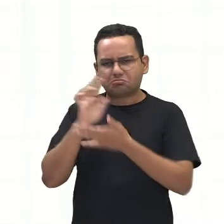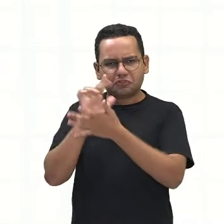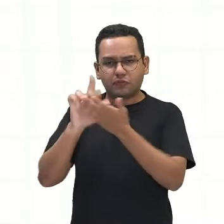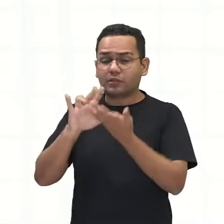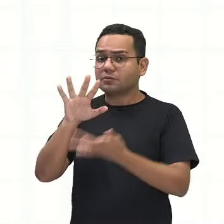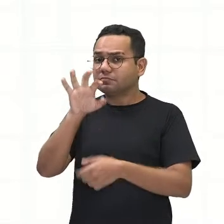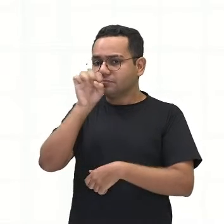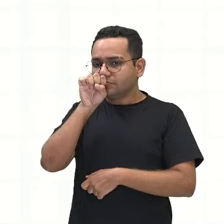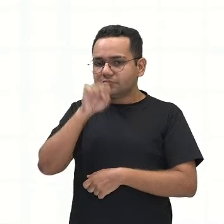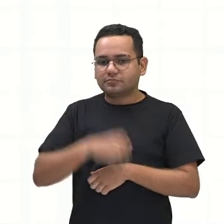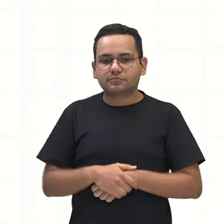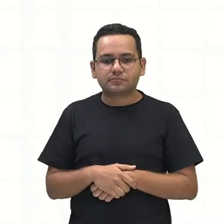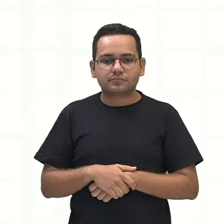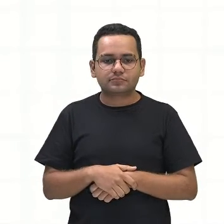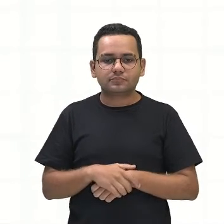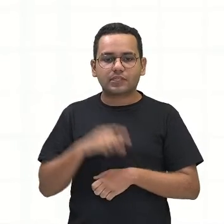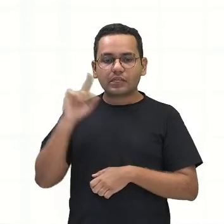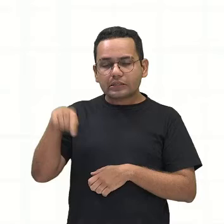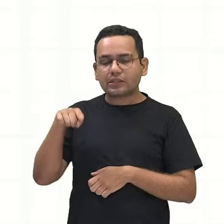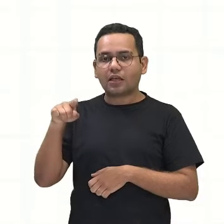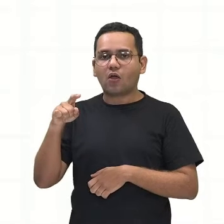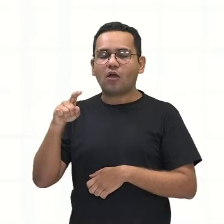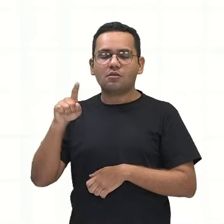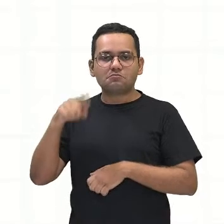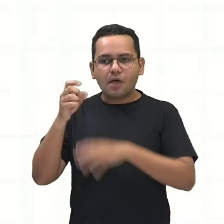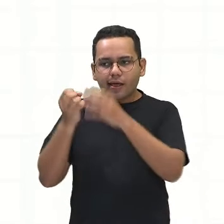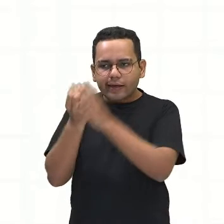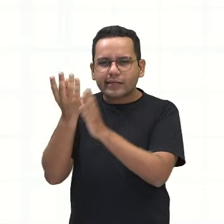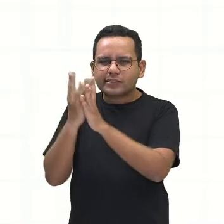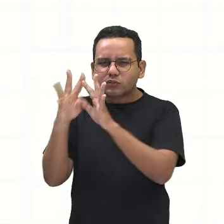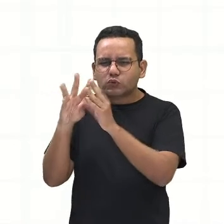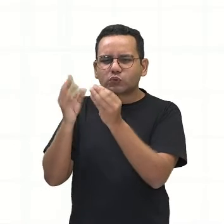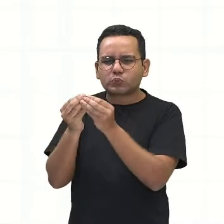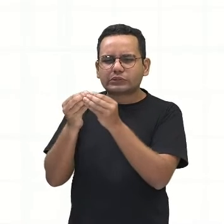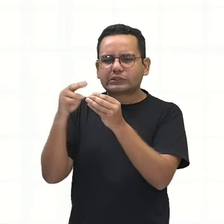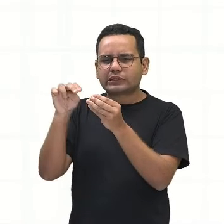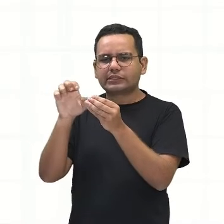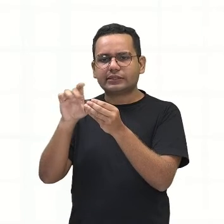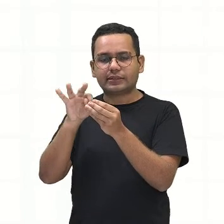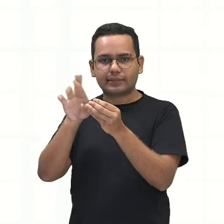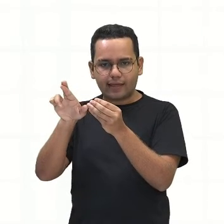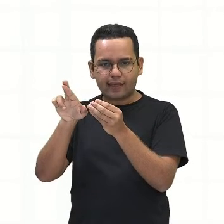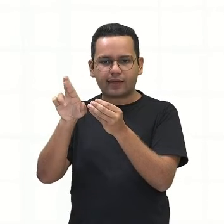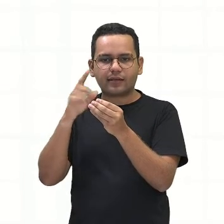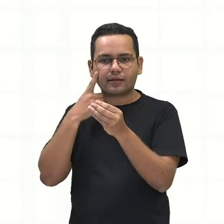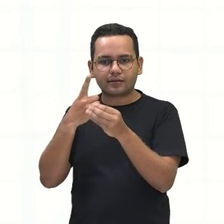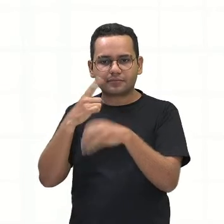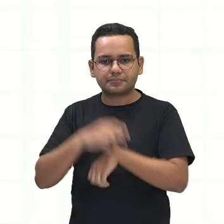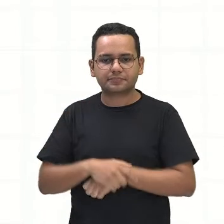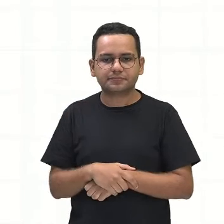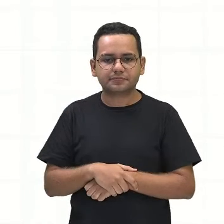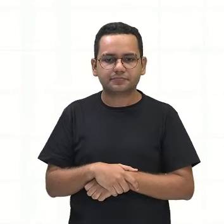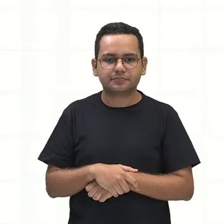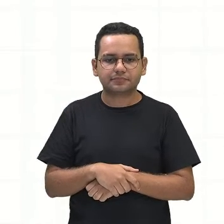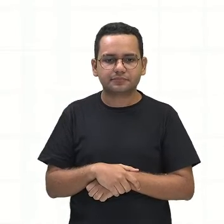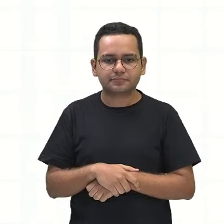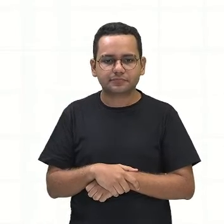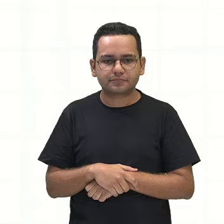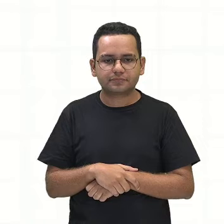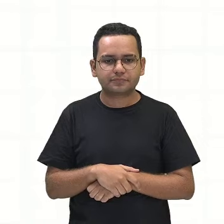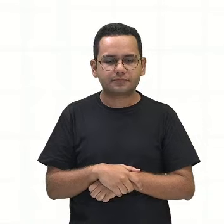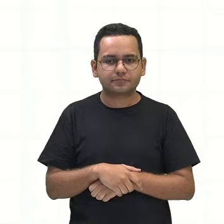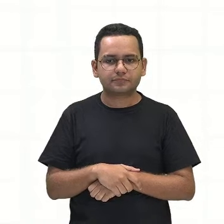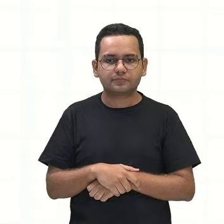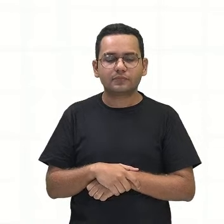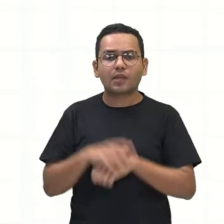com glândulas produtoras de néctar na sua base. Essas glândulas produtoras de néctar, eles